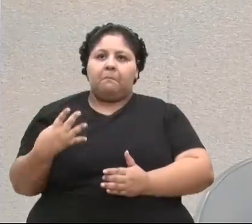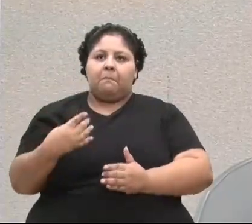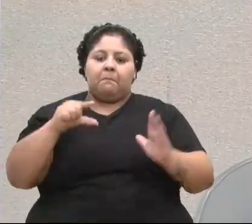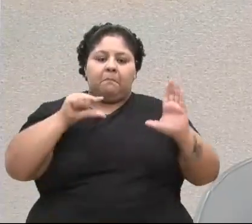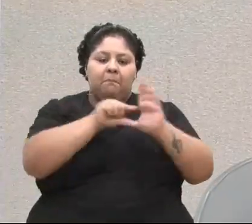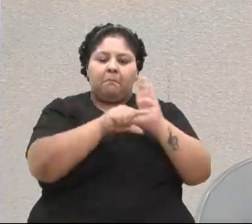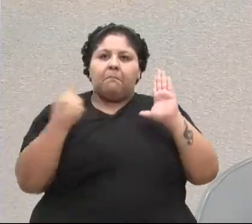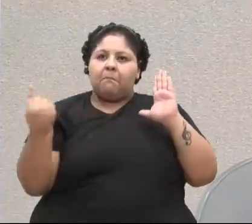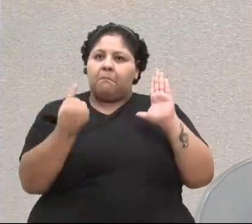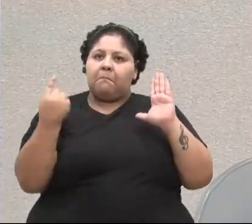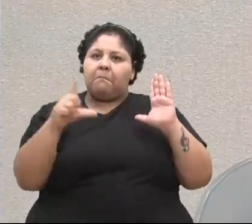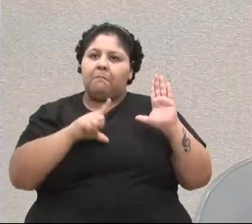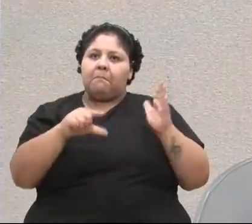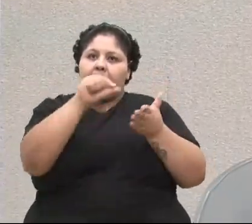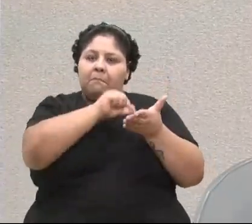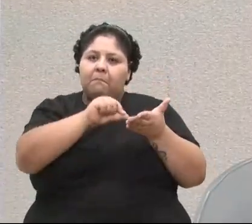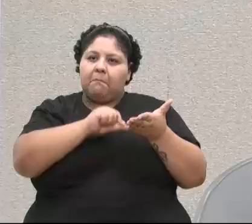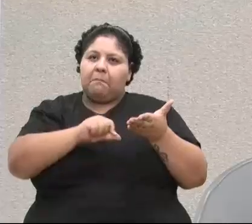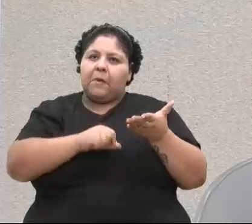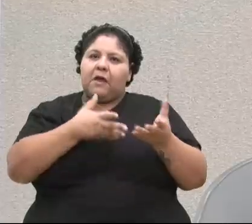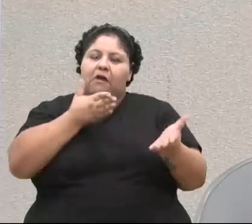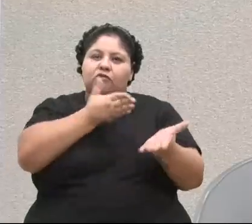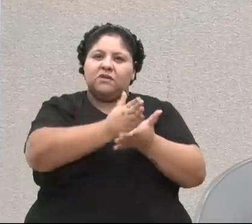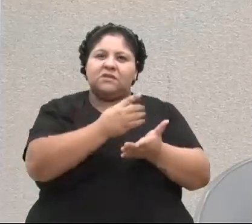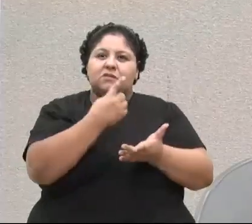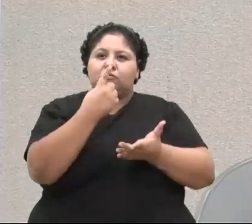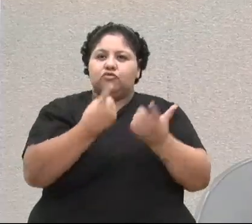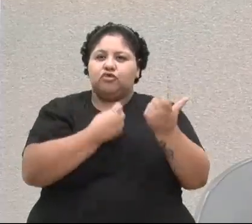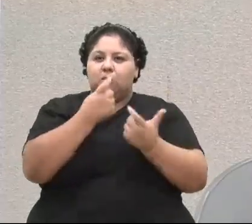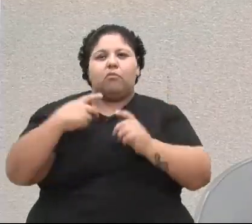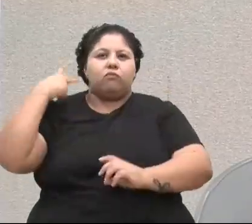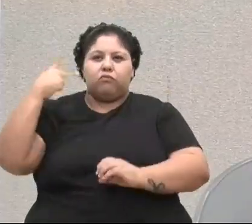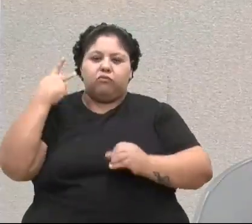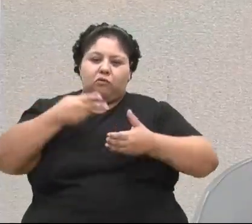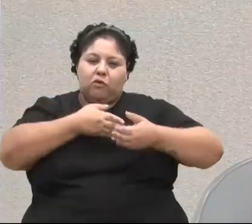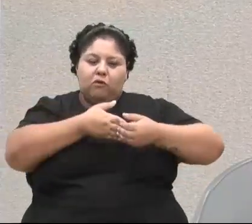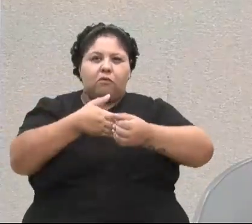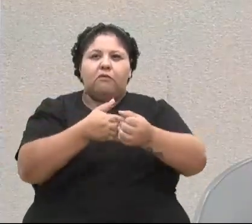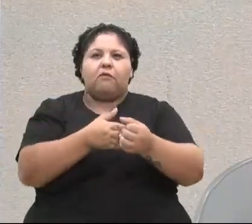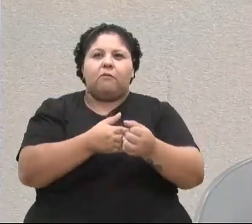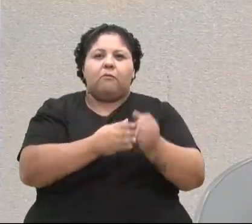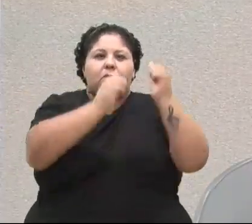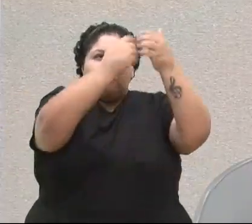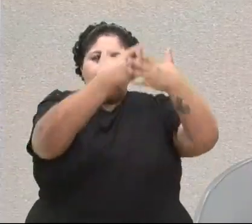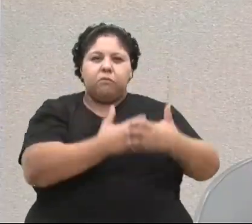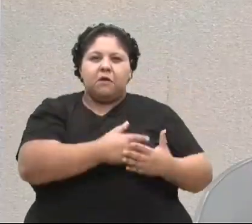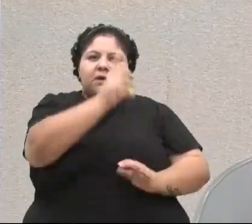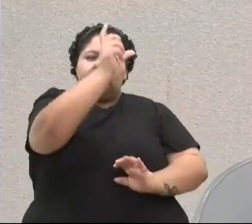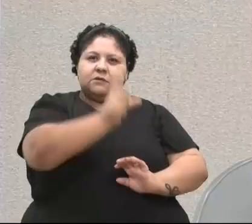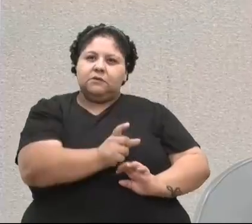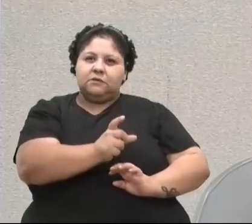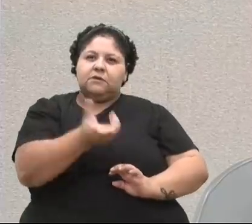que exige a subscrição de 1/3 dos membros da Câmara Municipal e o acompanhamento de circunstanciada biografia de pessoa que se